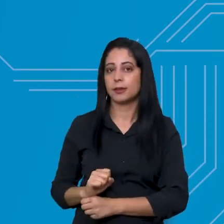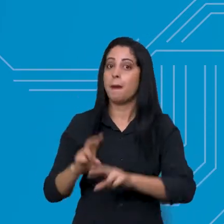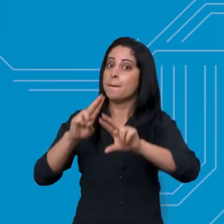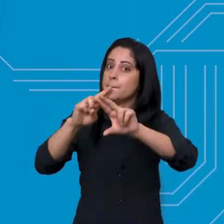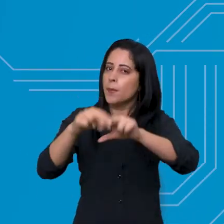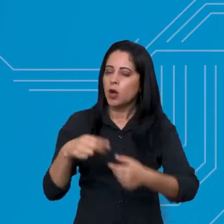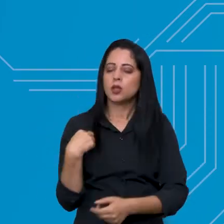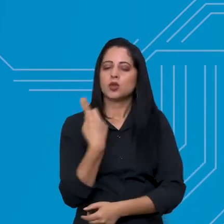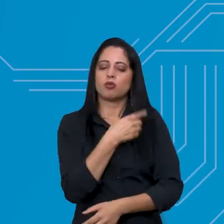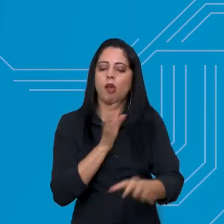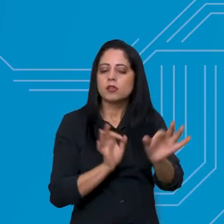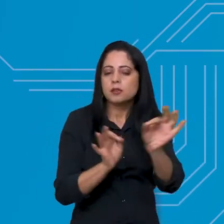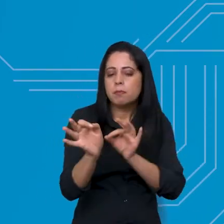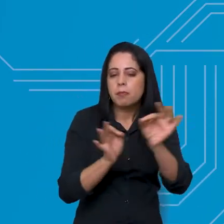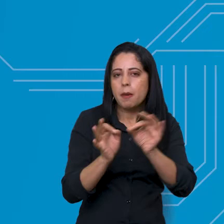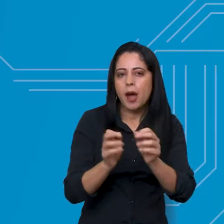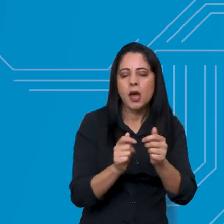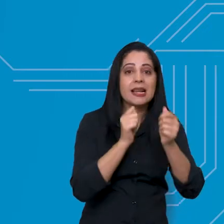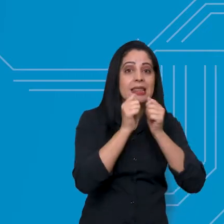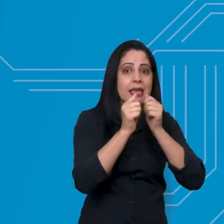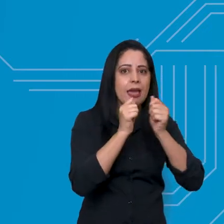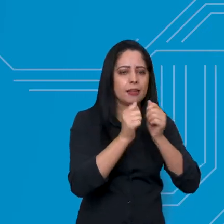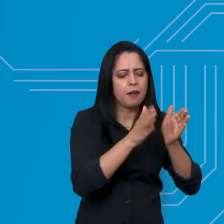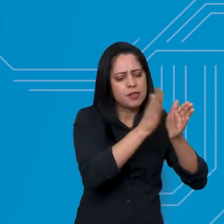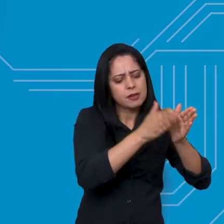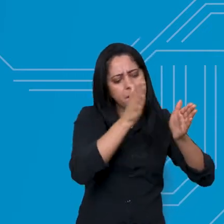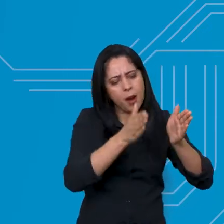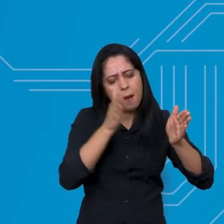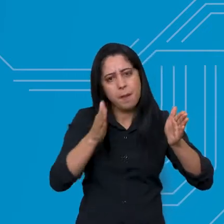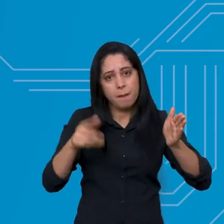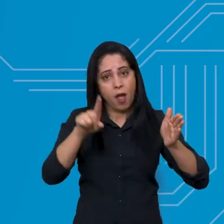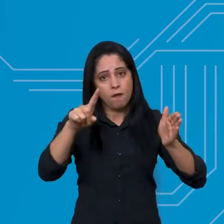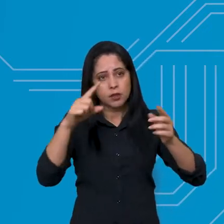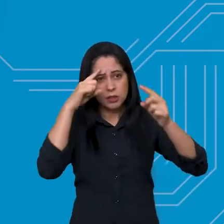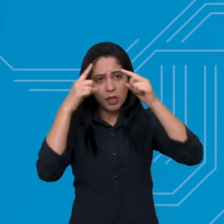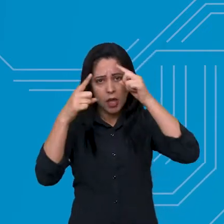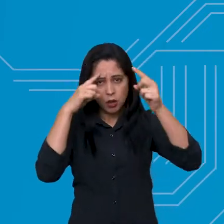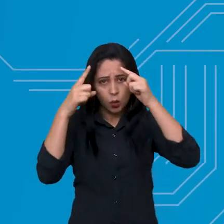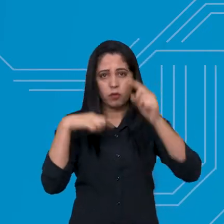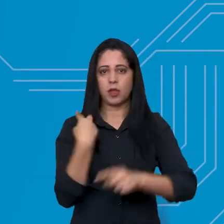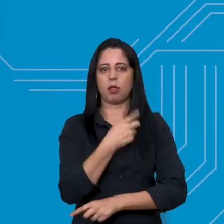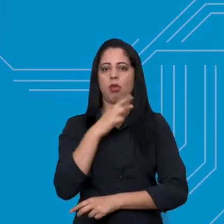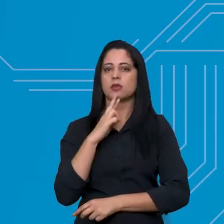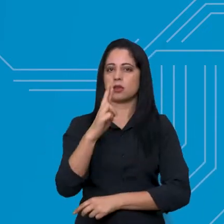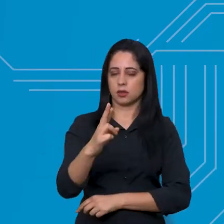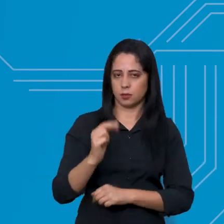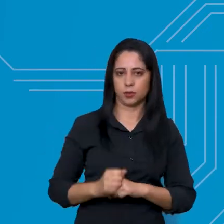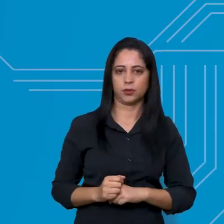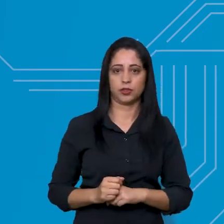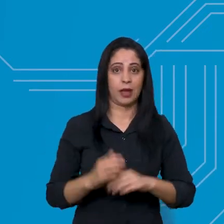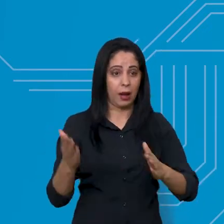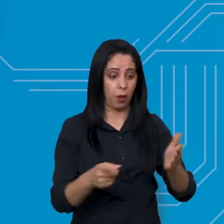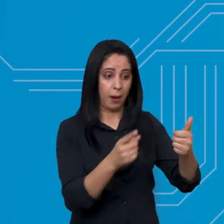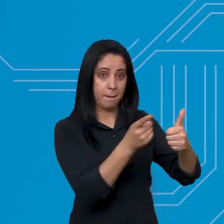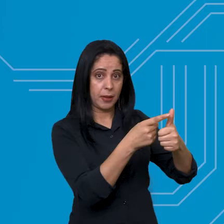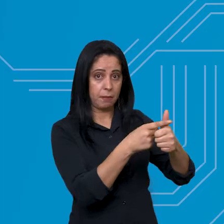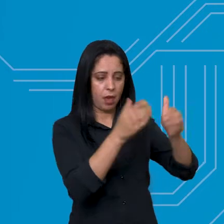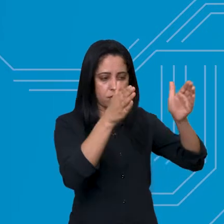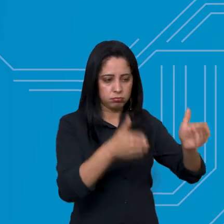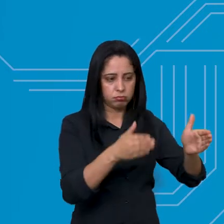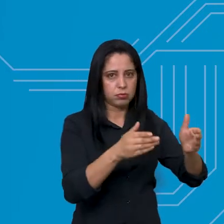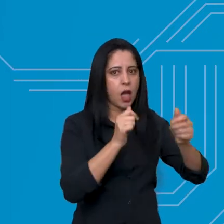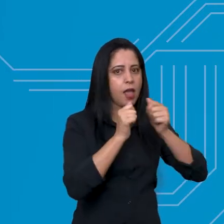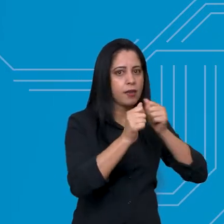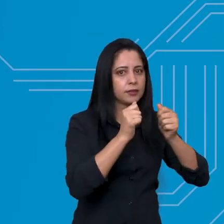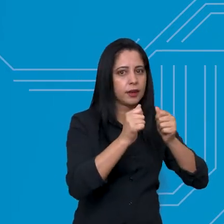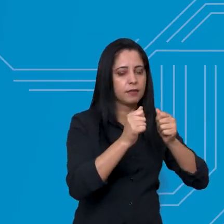consciente? Pegando carona nesses questionamentos, nós preparamos uma série especial para tirar todas as suas dúvidas sobre as eleições. Nessa